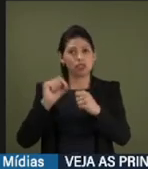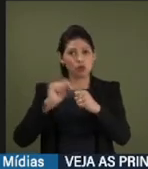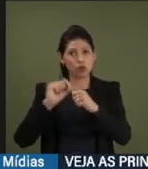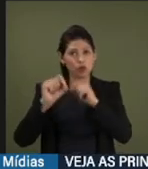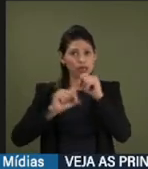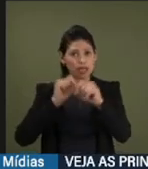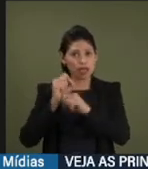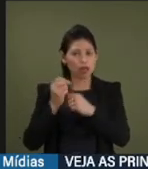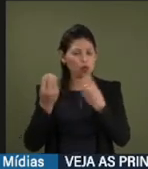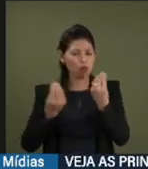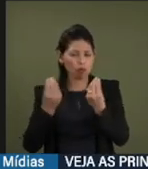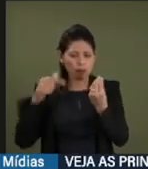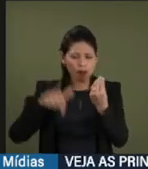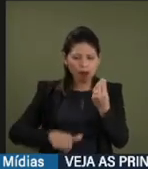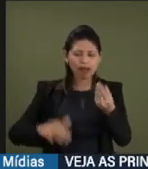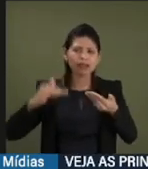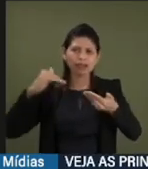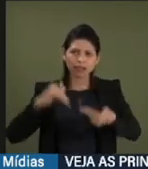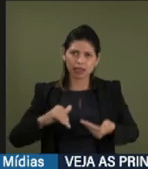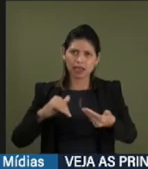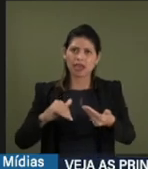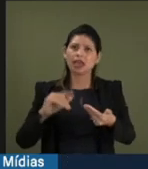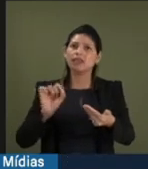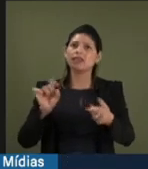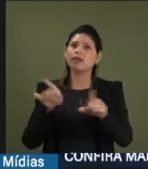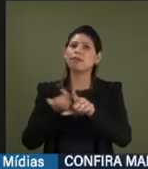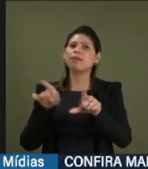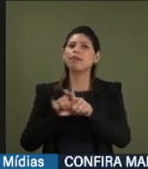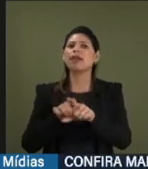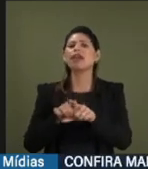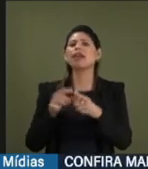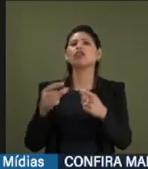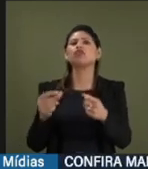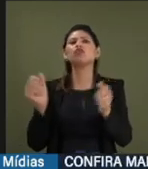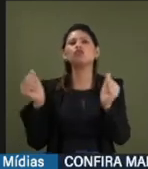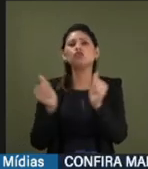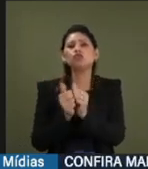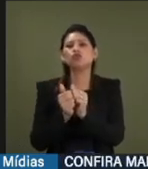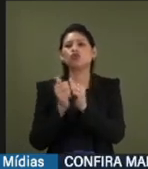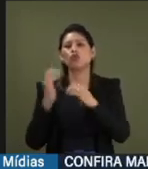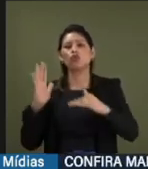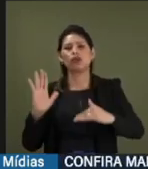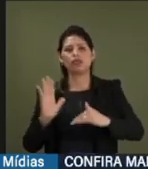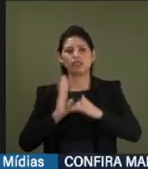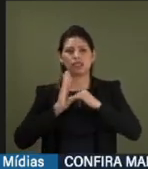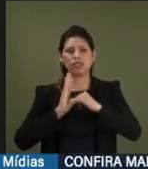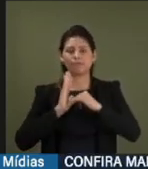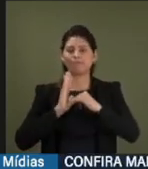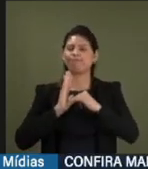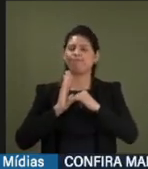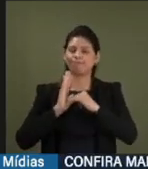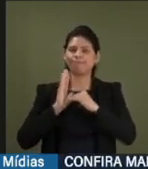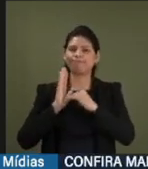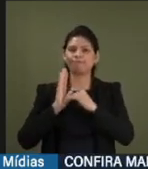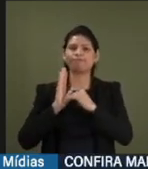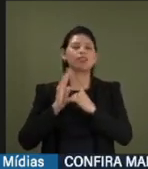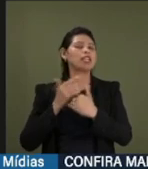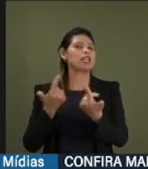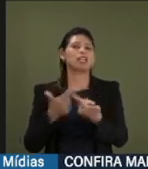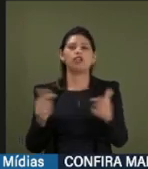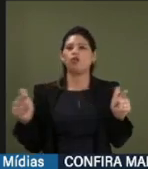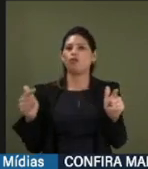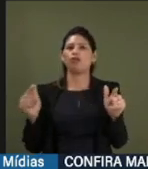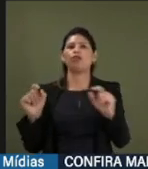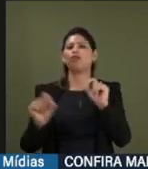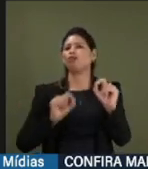dessa casa do STF ir ladeira abaixo, junto com o Senado. Infelizmente, não podemos dourar a pílula,